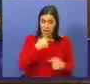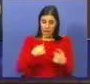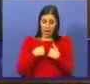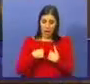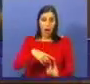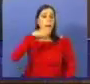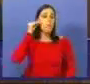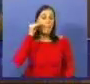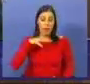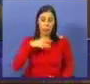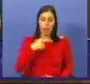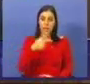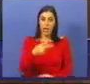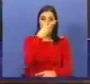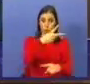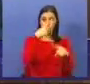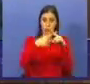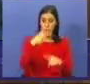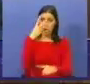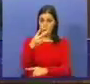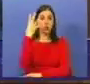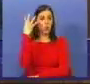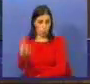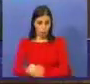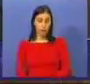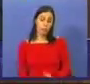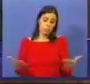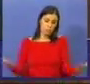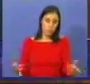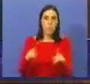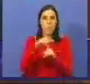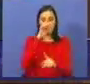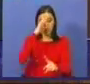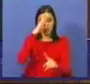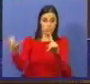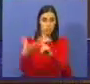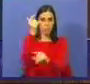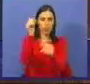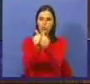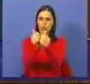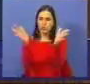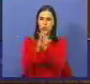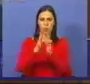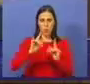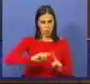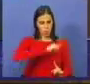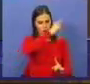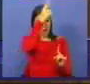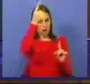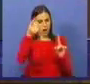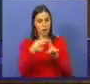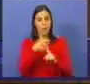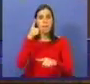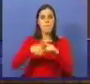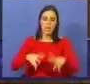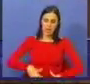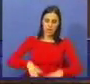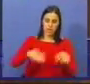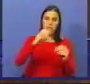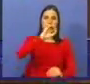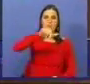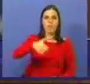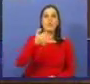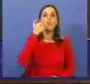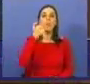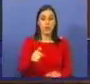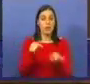que o Banco de Portugal disse, 2 mais 2 são 4, é que para se atingir no total do ano a média de crescimento de